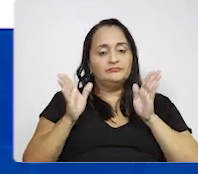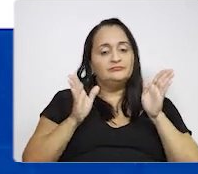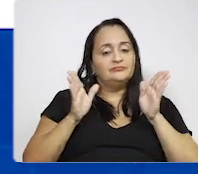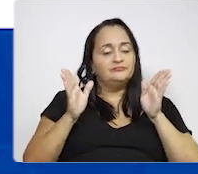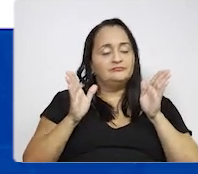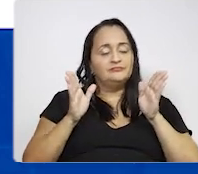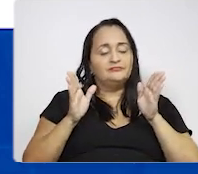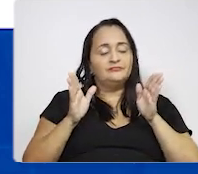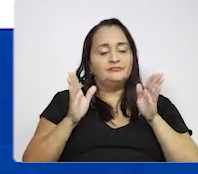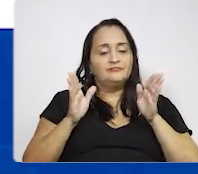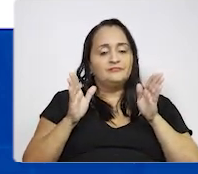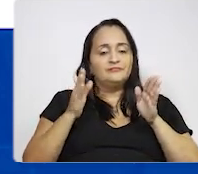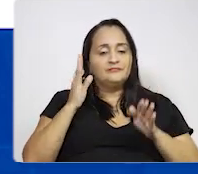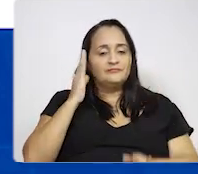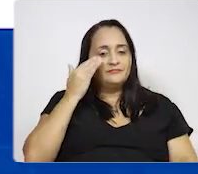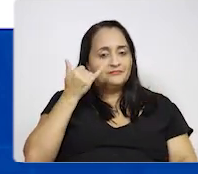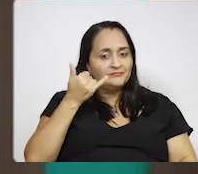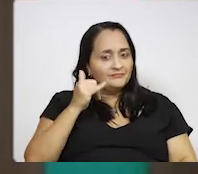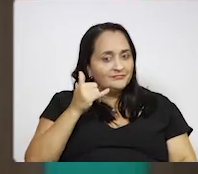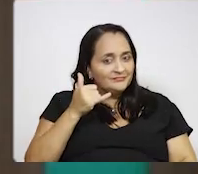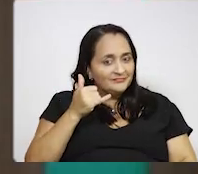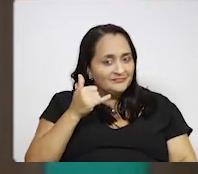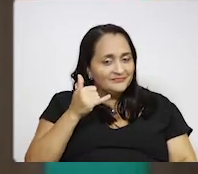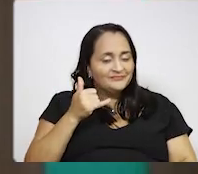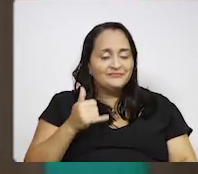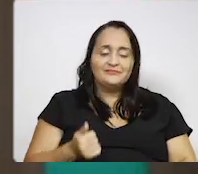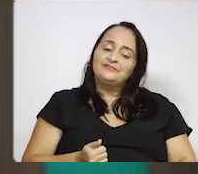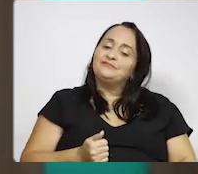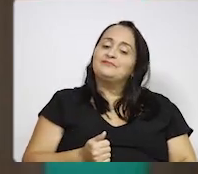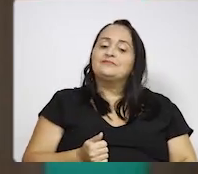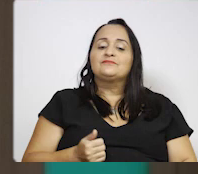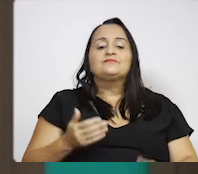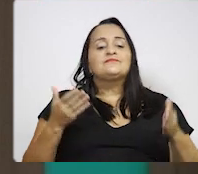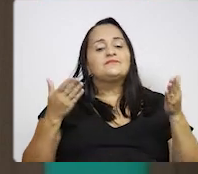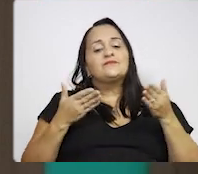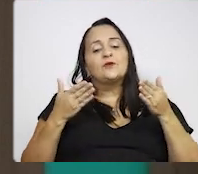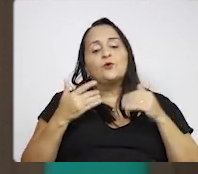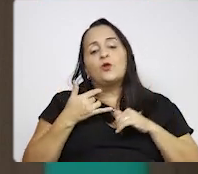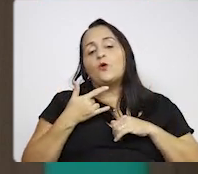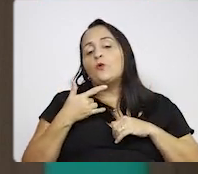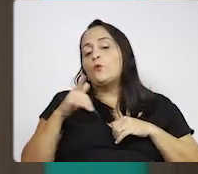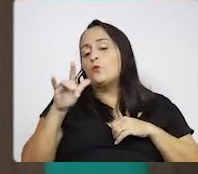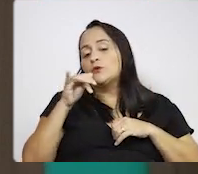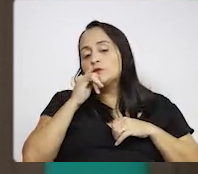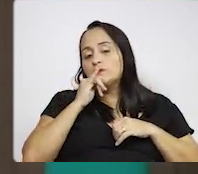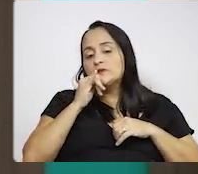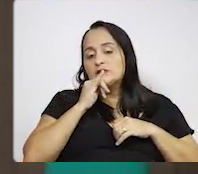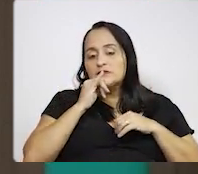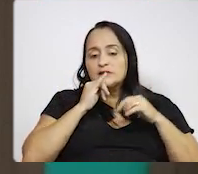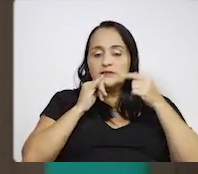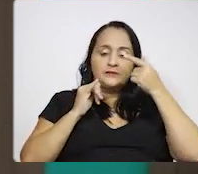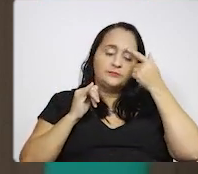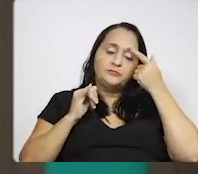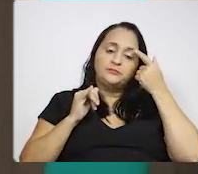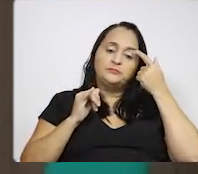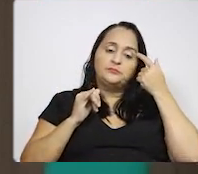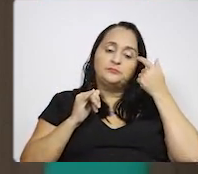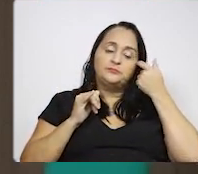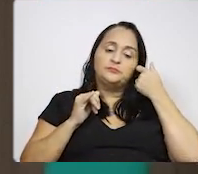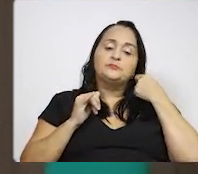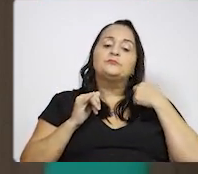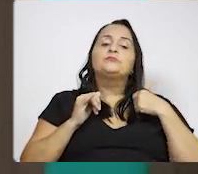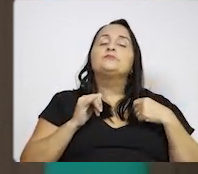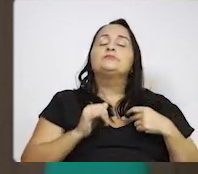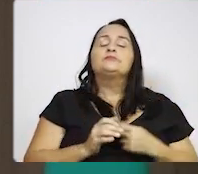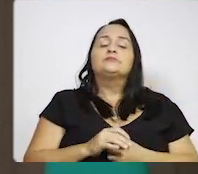e o 5. Beleza? Vamos trabalhar aqui outro exemplo. O exemplo de